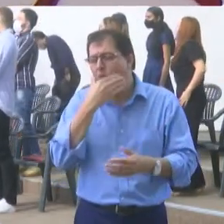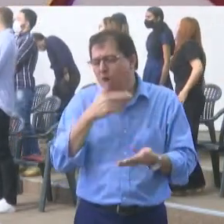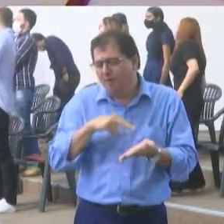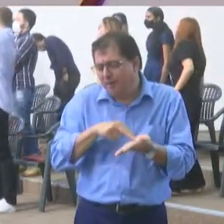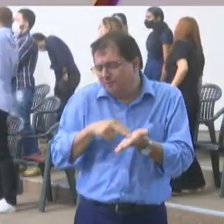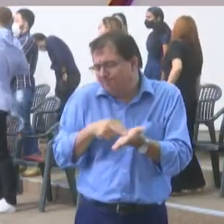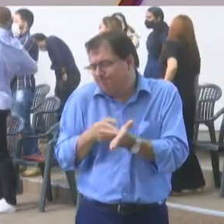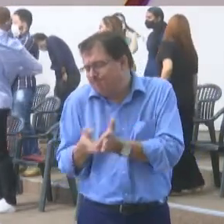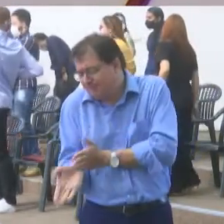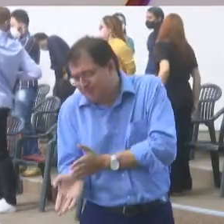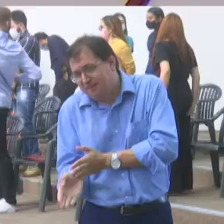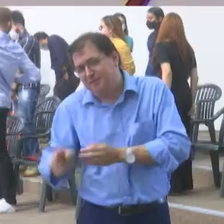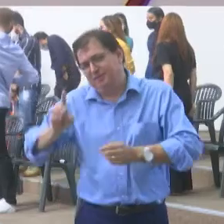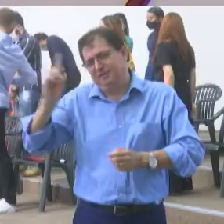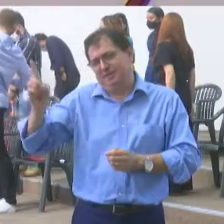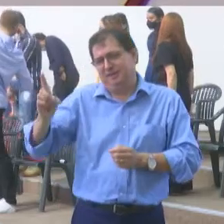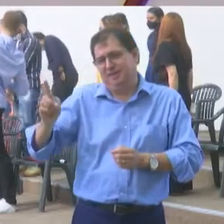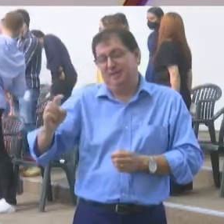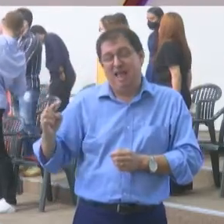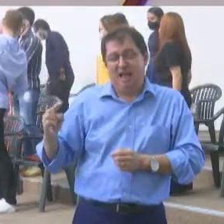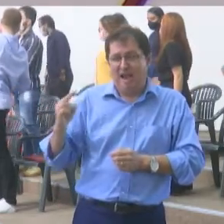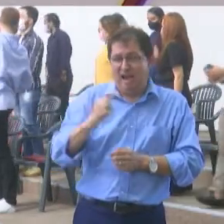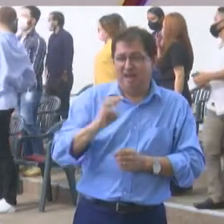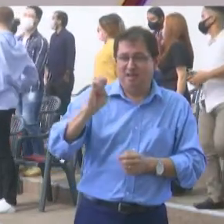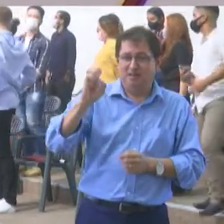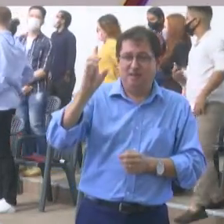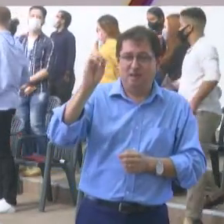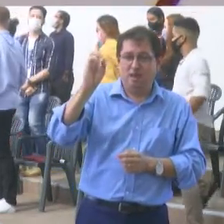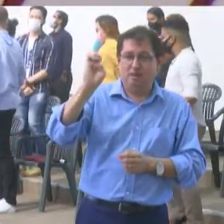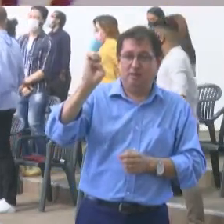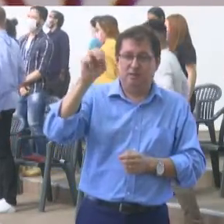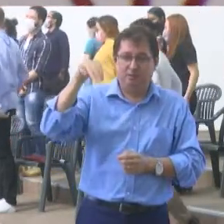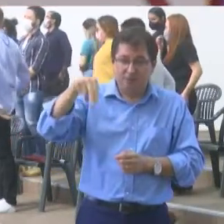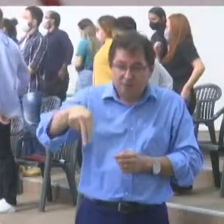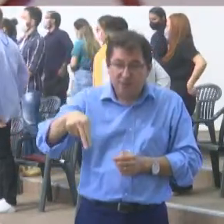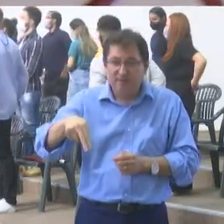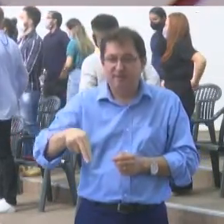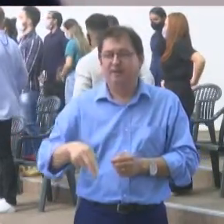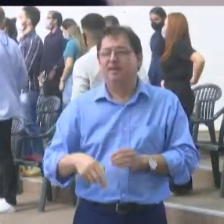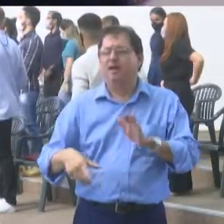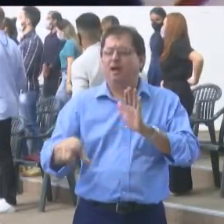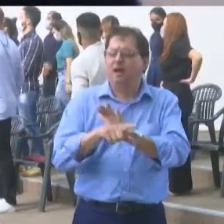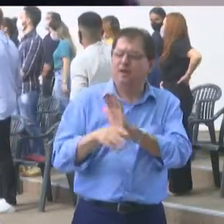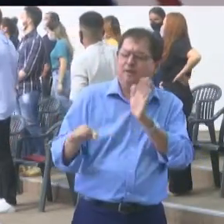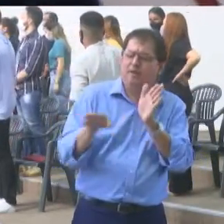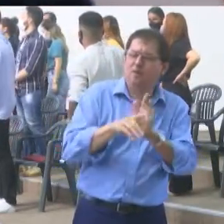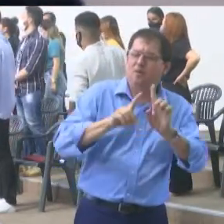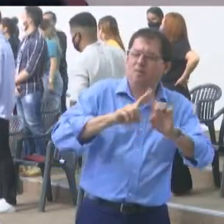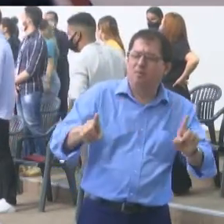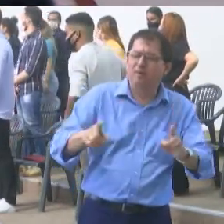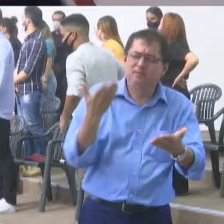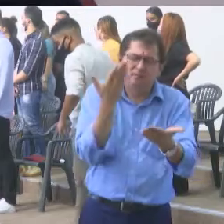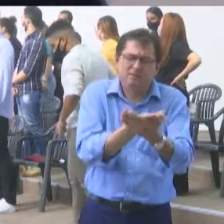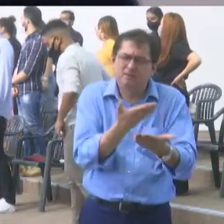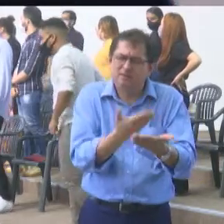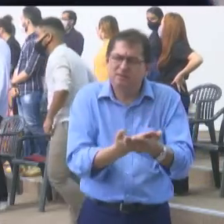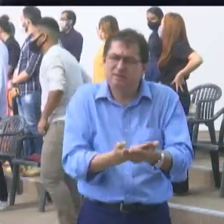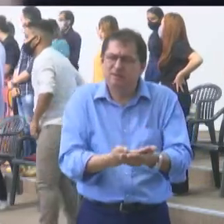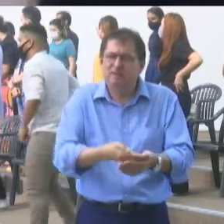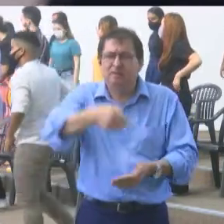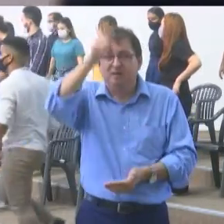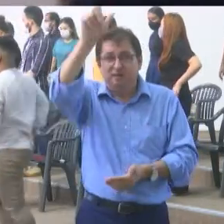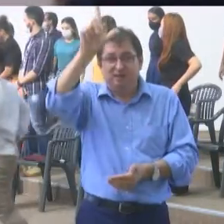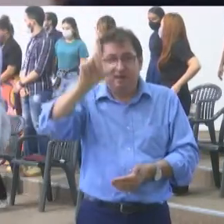houve salvação. Deus está preparando do céu o nosso resgate. A lei chegou, nós estudamos em Gálatas e Efésios, e houve quem pensasse: a lei